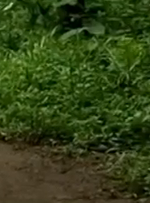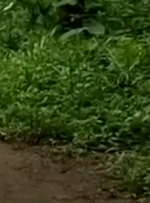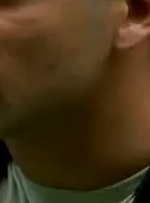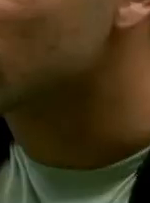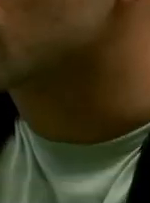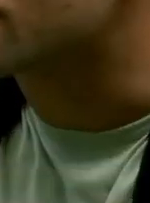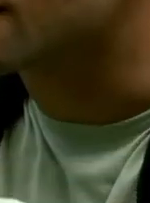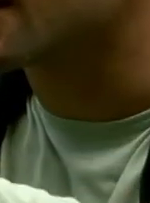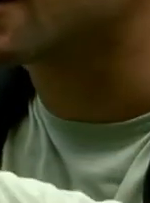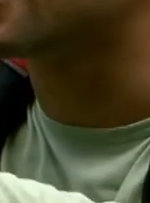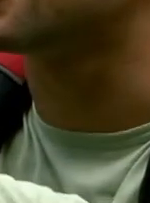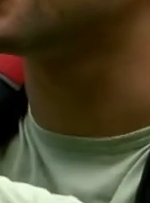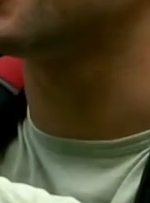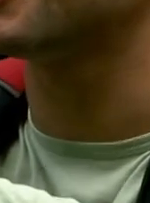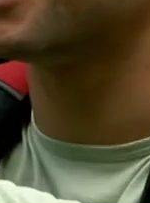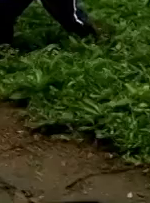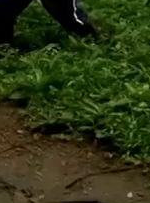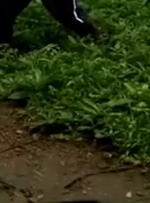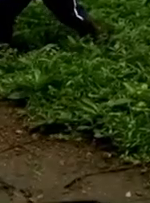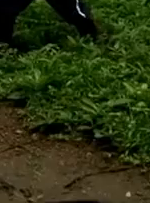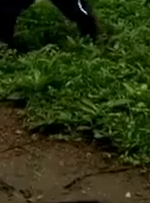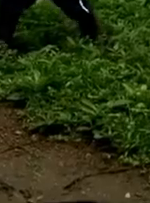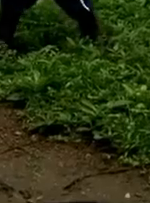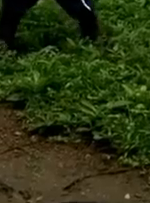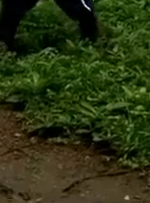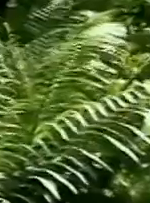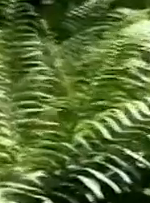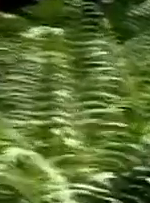logo dois três e